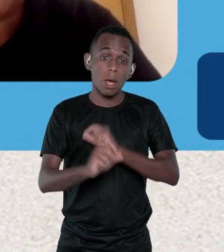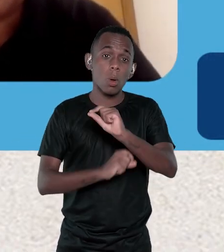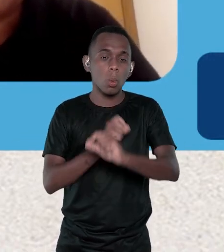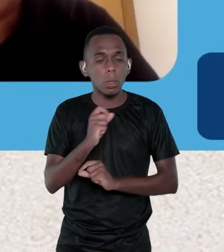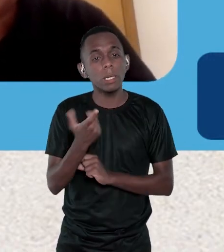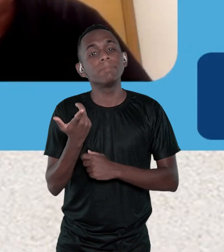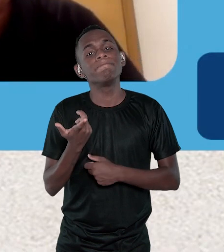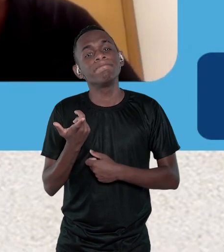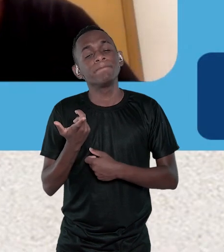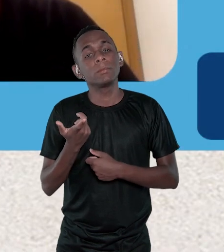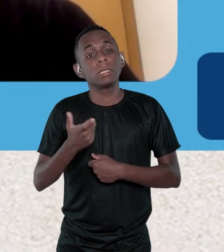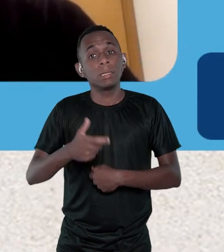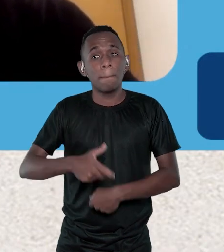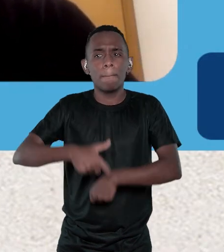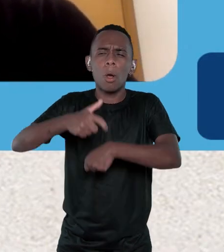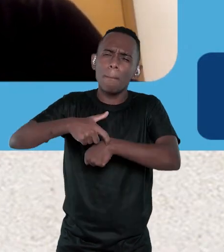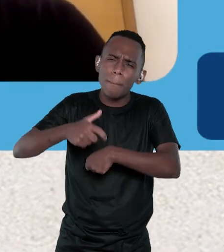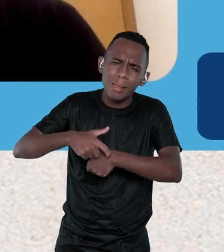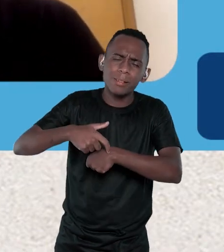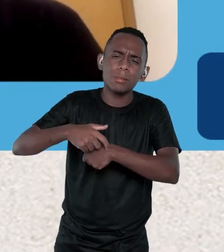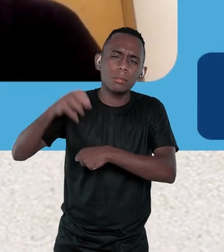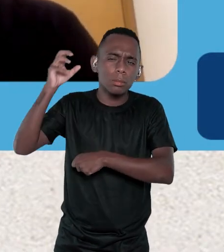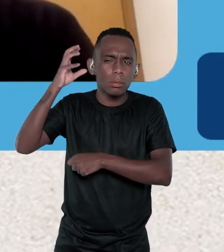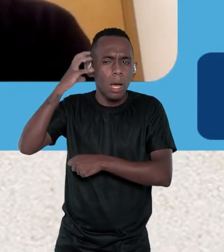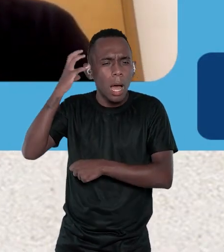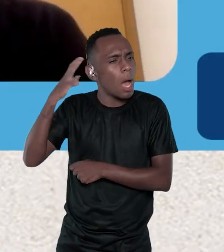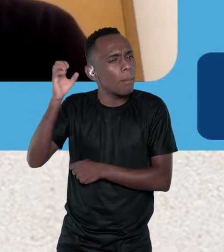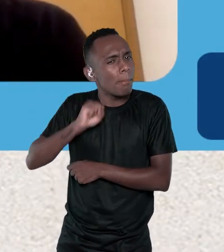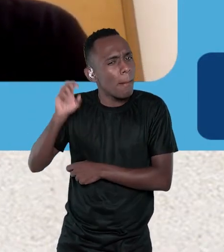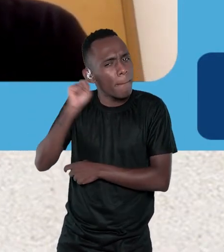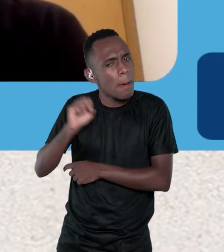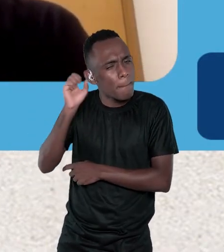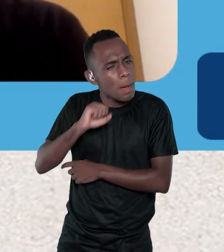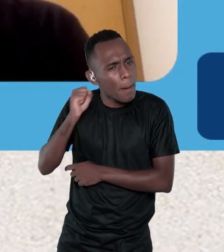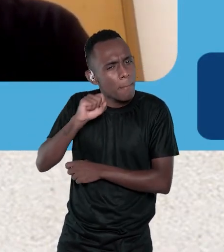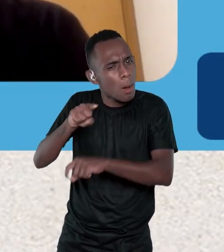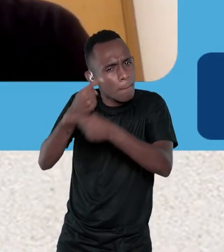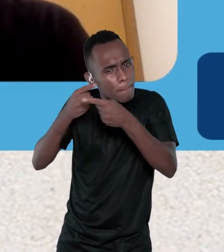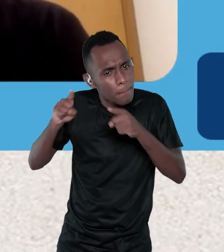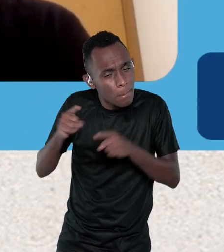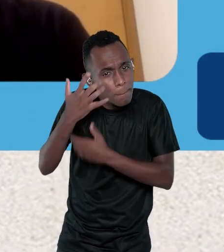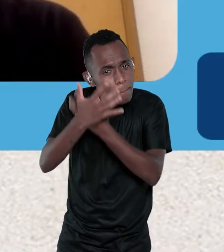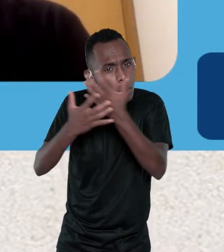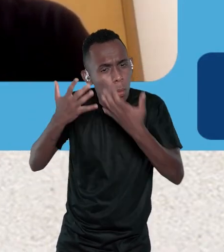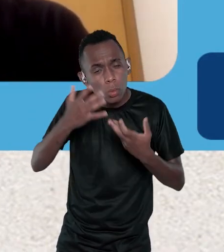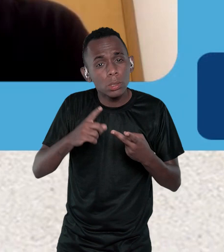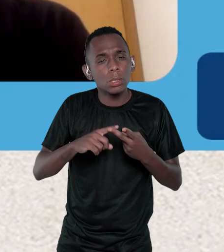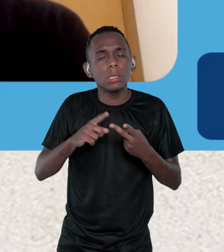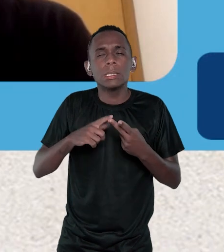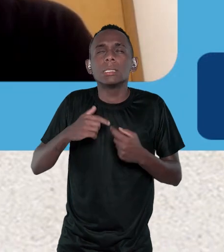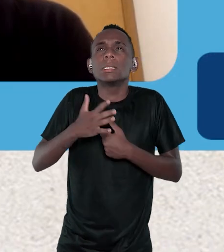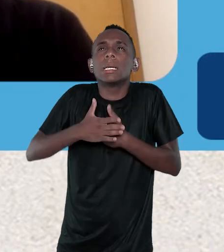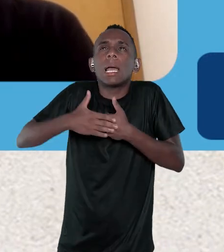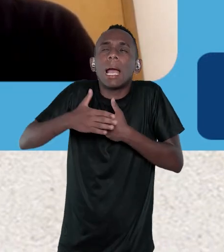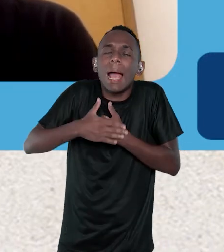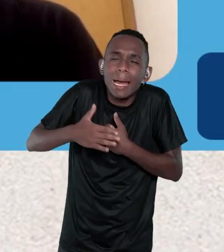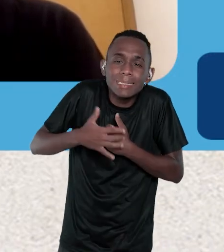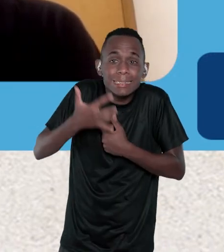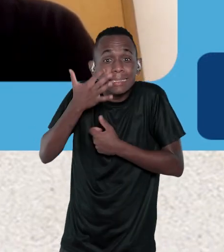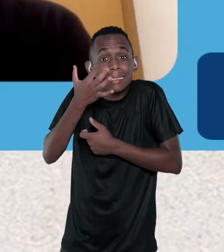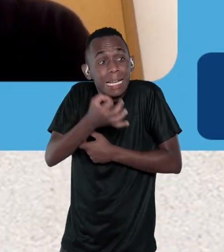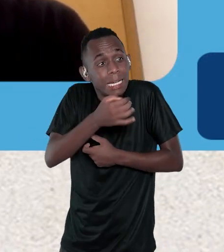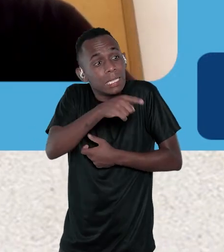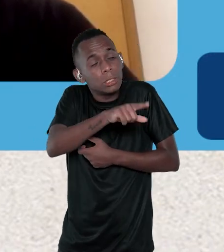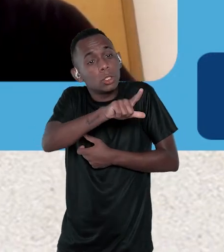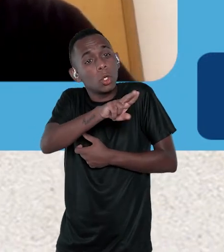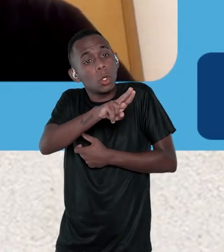que é nessa parte aí de escutar música pelo rádio, desse carinho, desse interesse seu